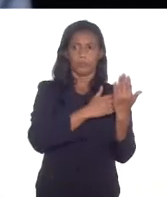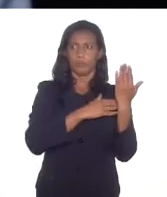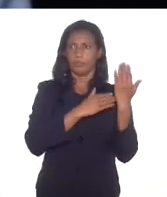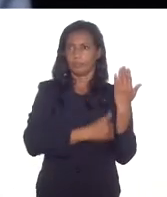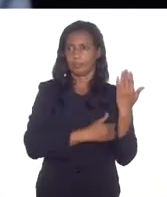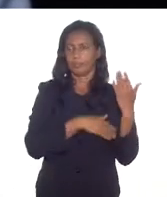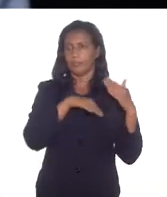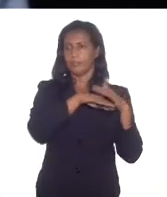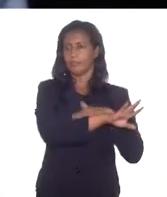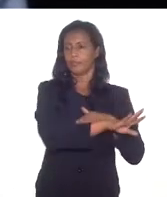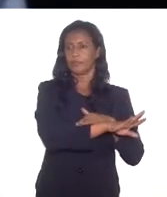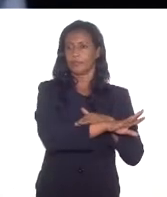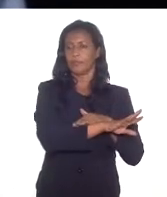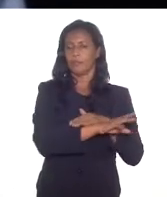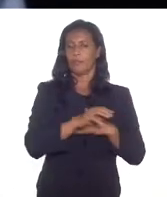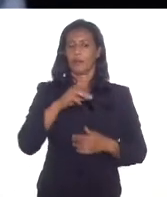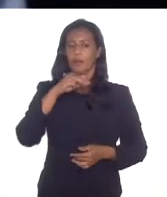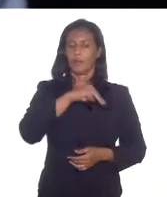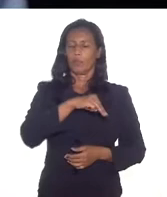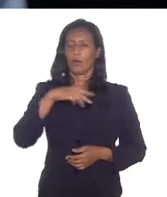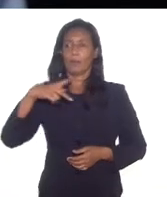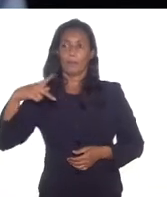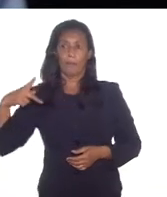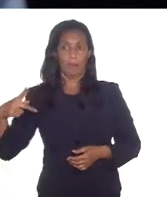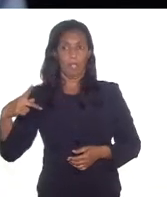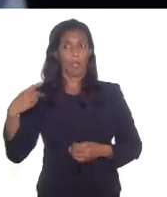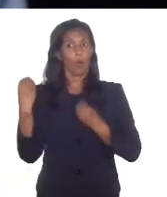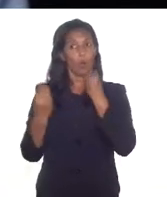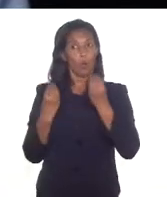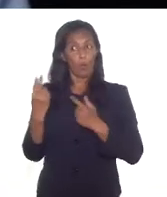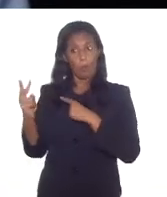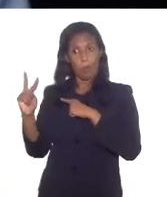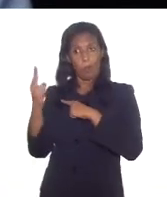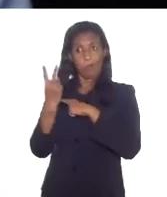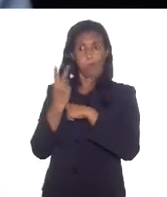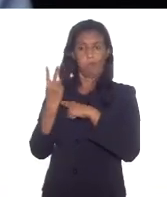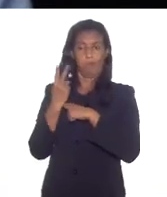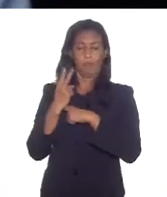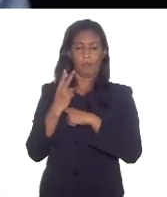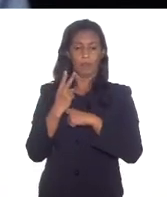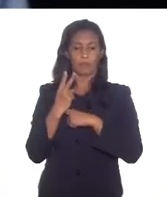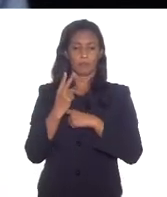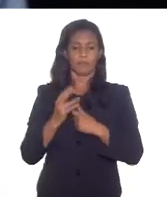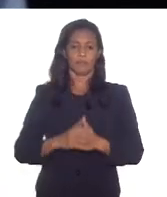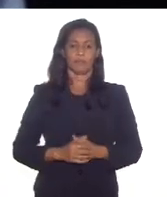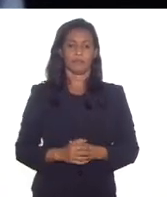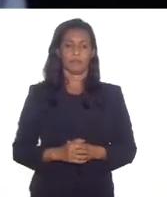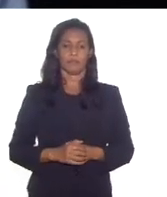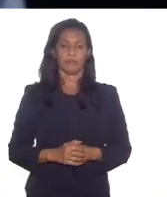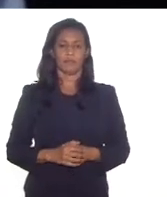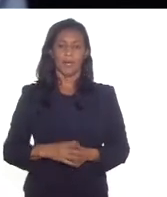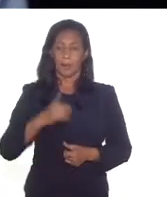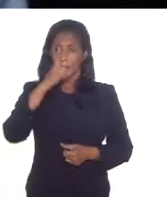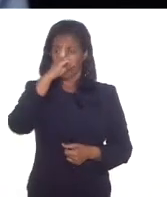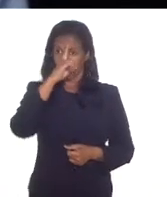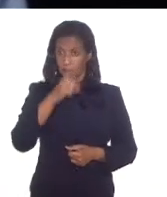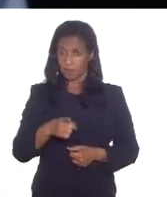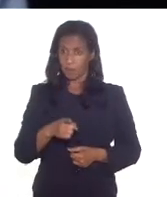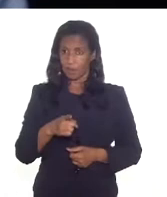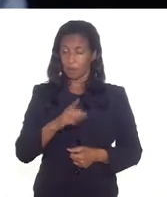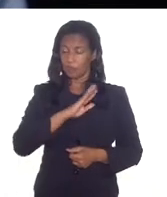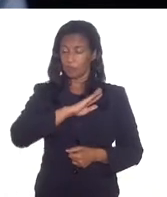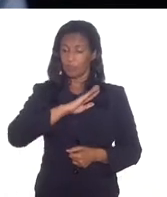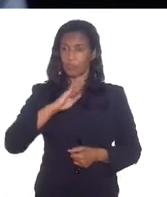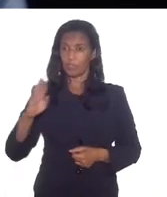o pedido do Ministério Público como legítima defesa e, inclusive, mandando para o Juizado